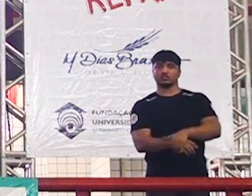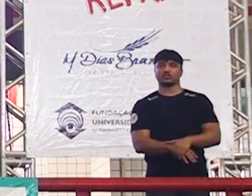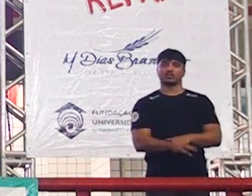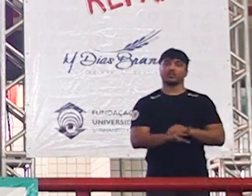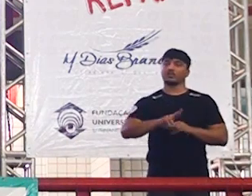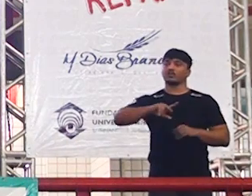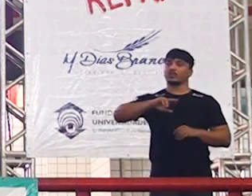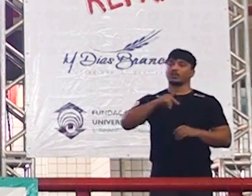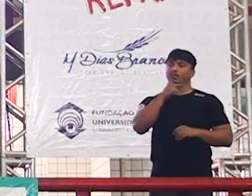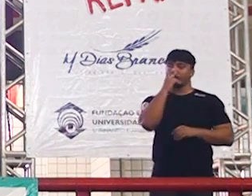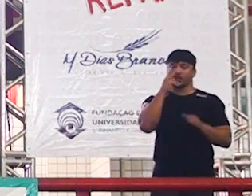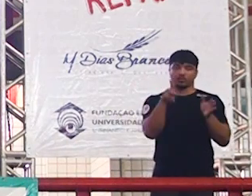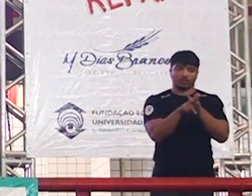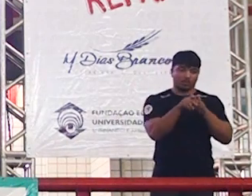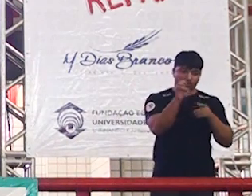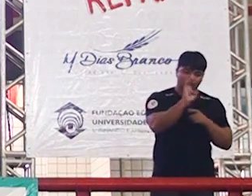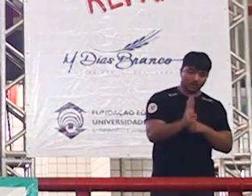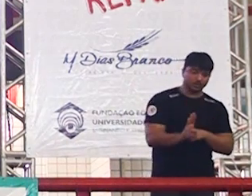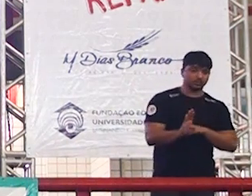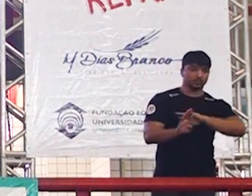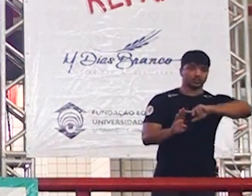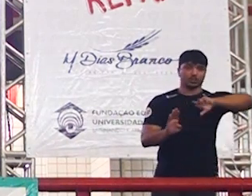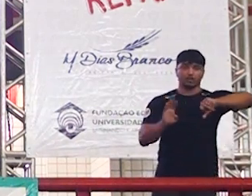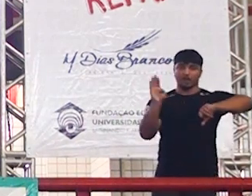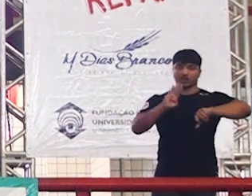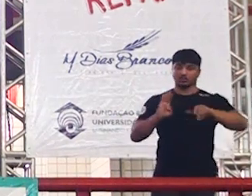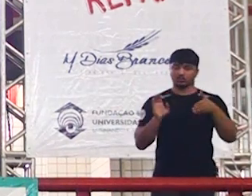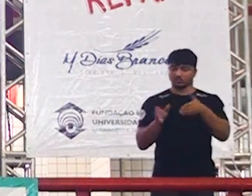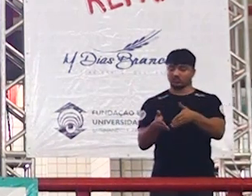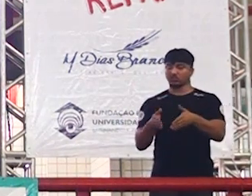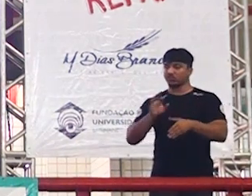e não fechada para o Brasil. Anote que está em branco aí.